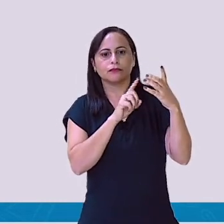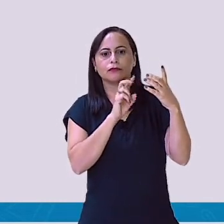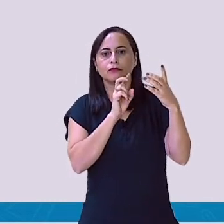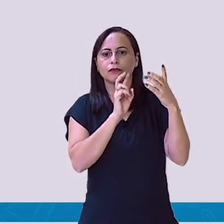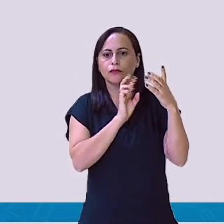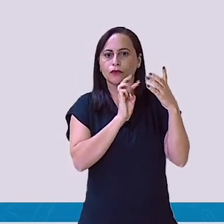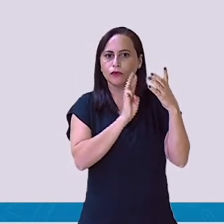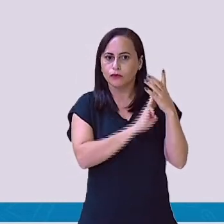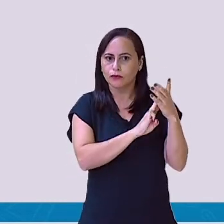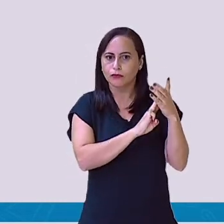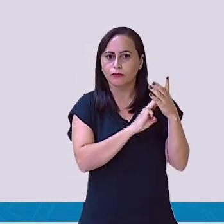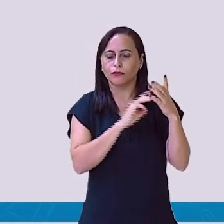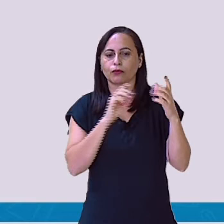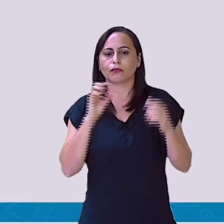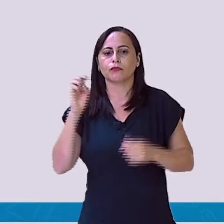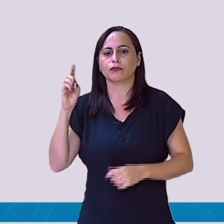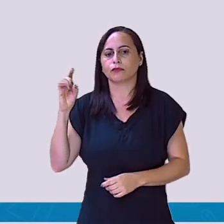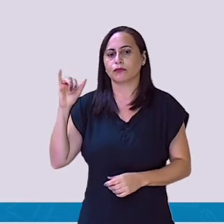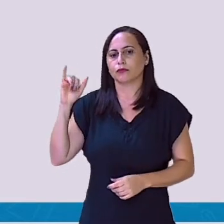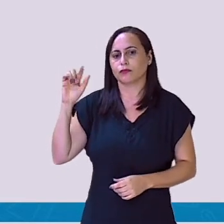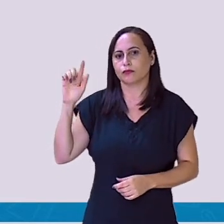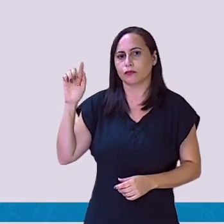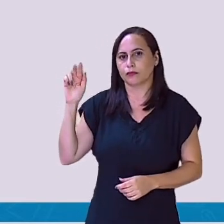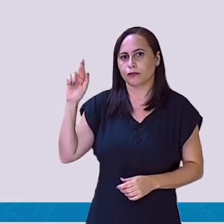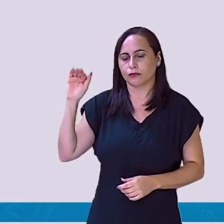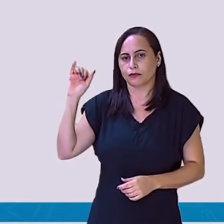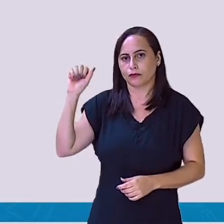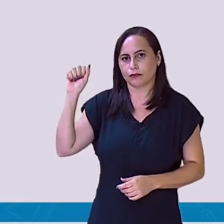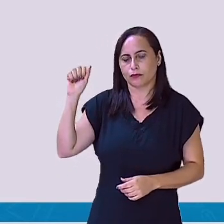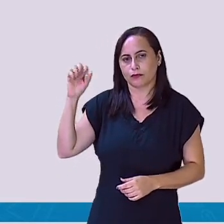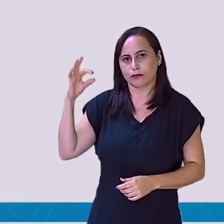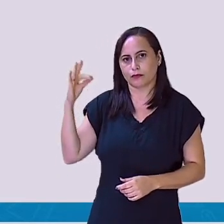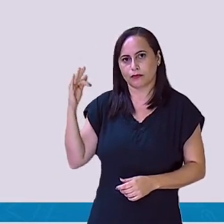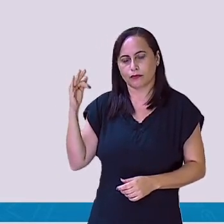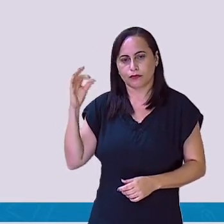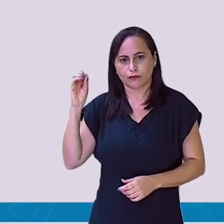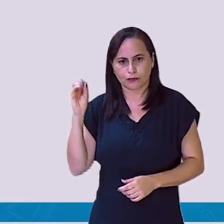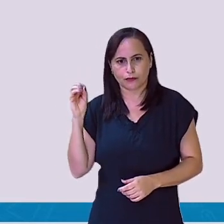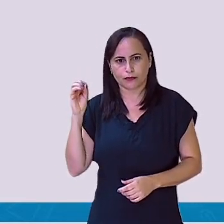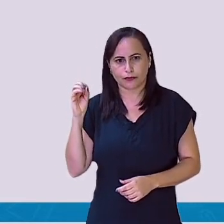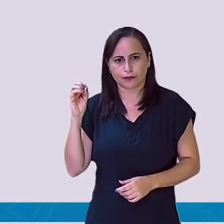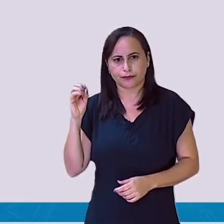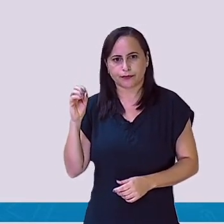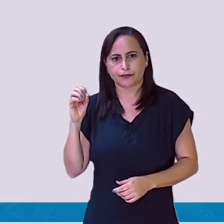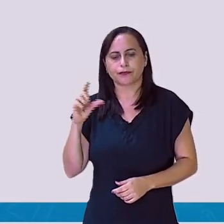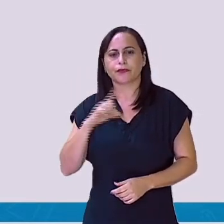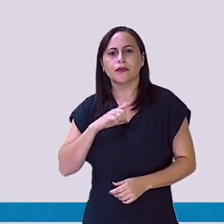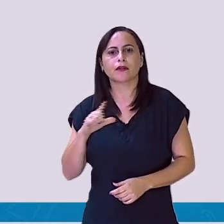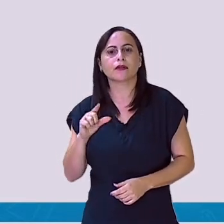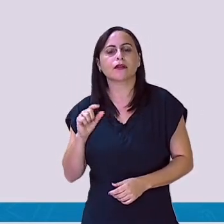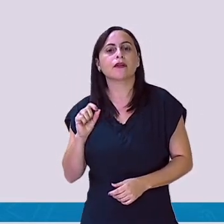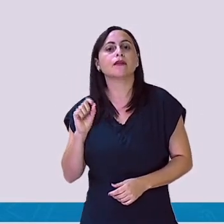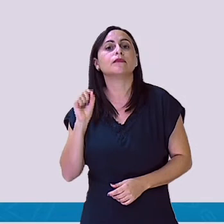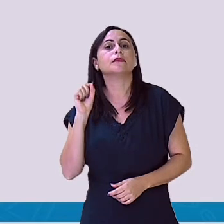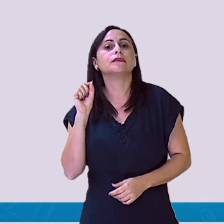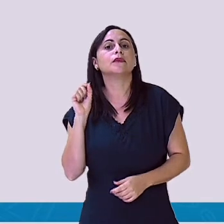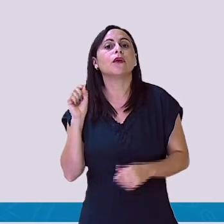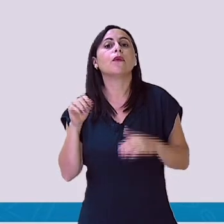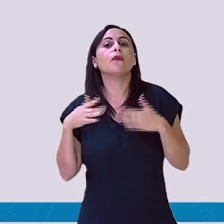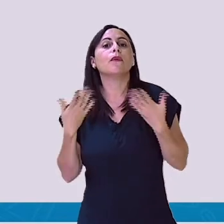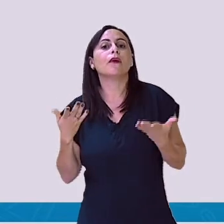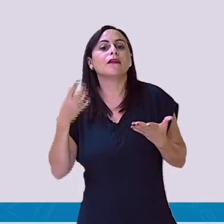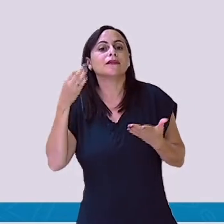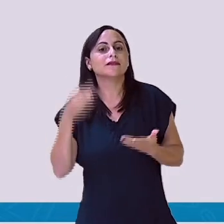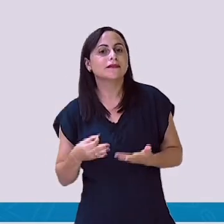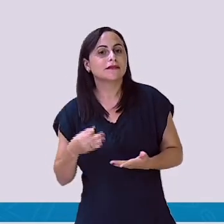consonantal, que é o GR, e na palavra barranco nós temos um dígrafo, que é o RR.